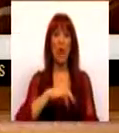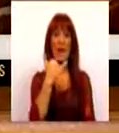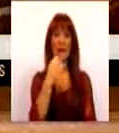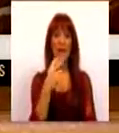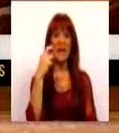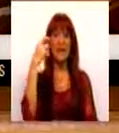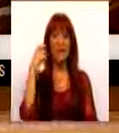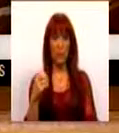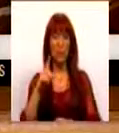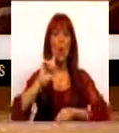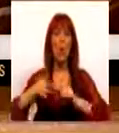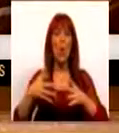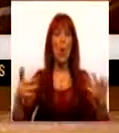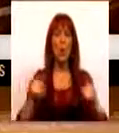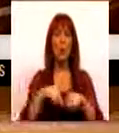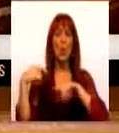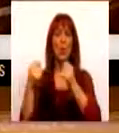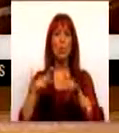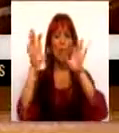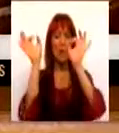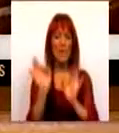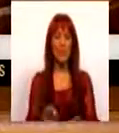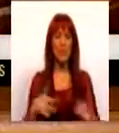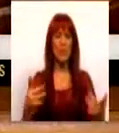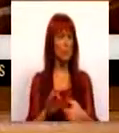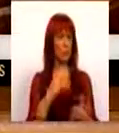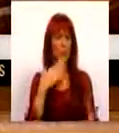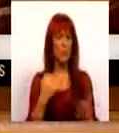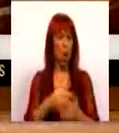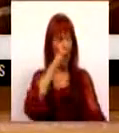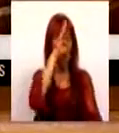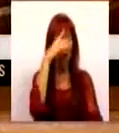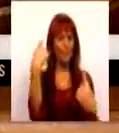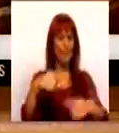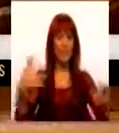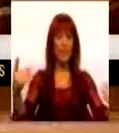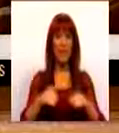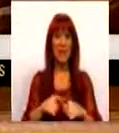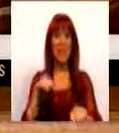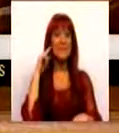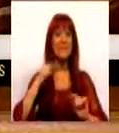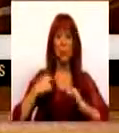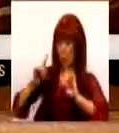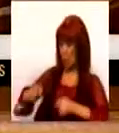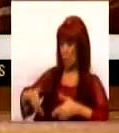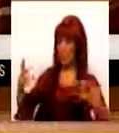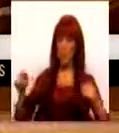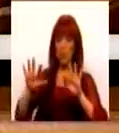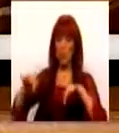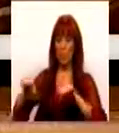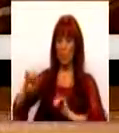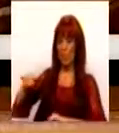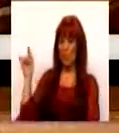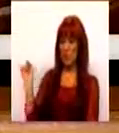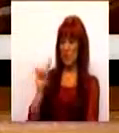2030. Trata-se de um debate que preparámos adequada e atempadamente, tendo para tal iniciado no final do